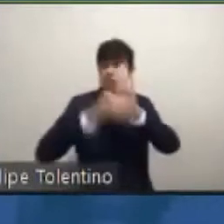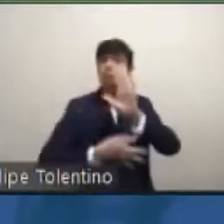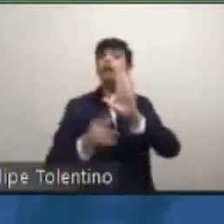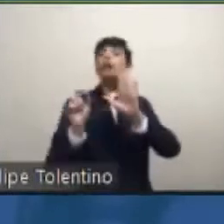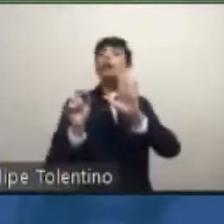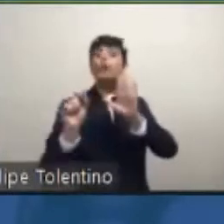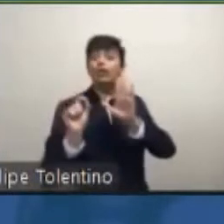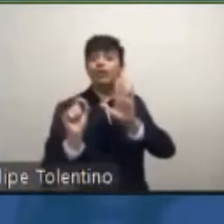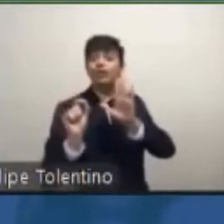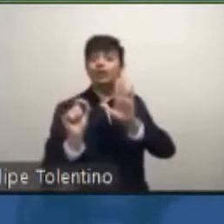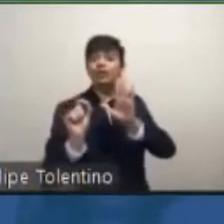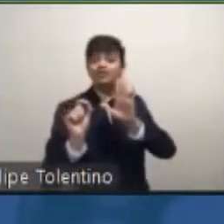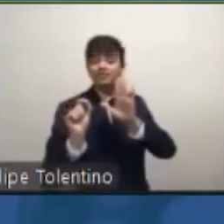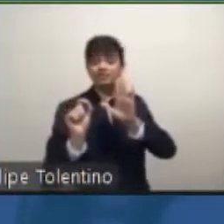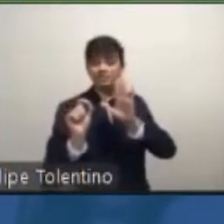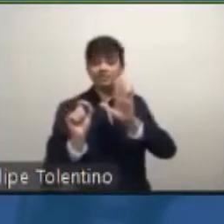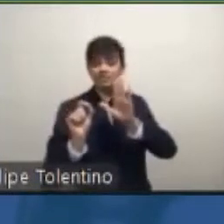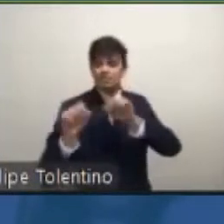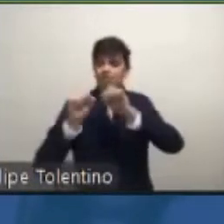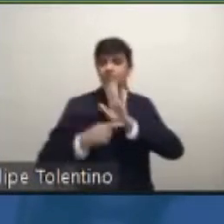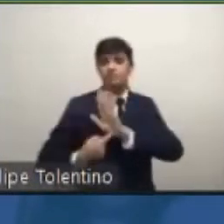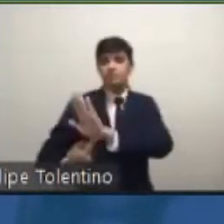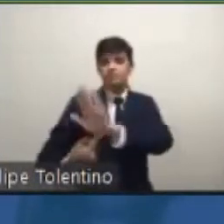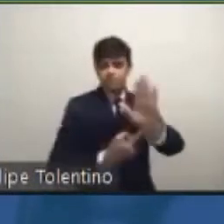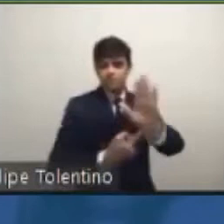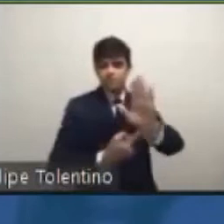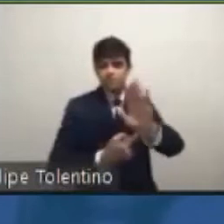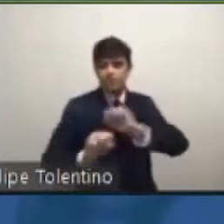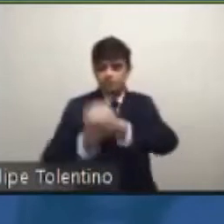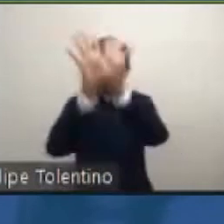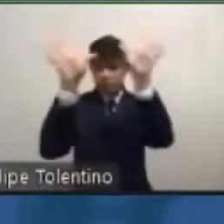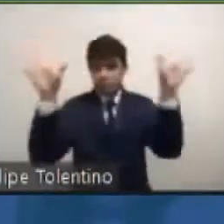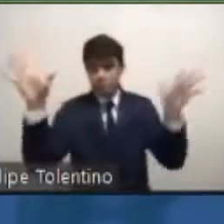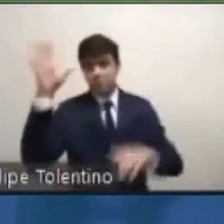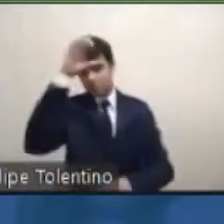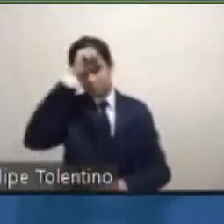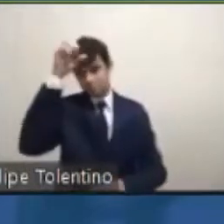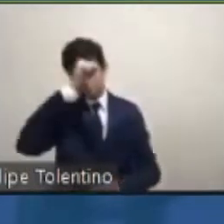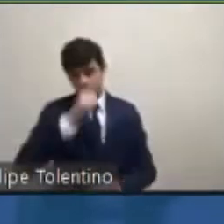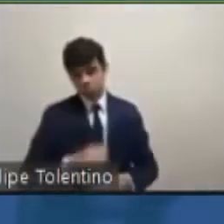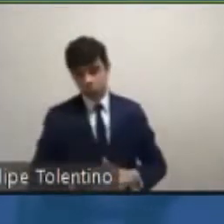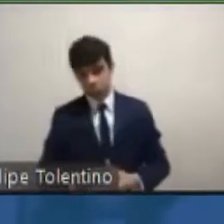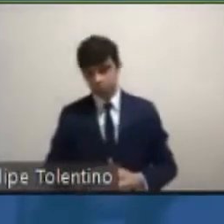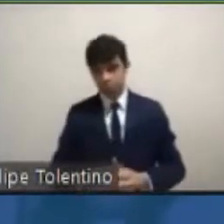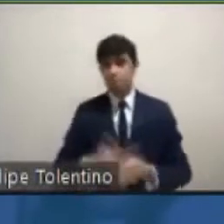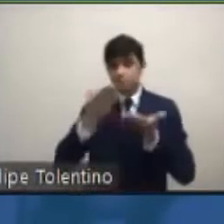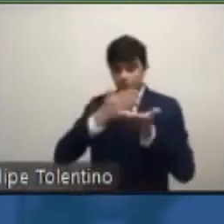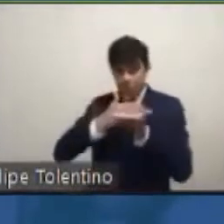argumentação. Então, inicialmente, queremos falar um pouquinho sobre a situação do